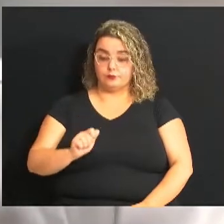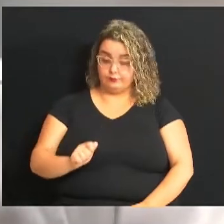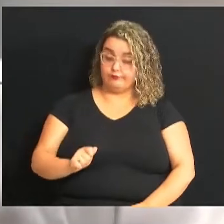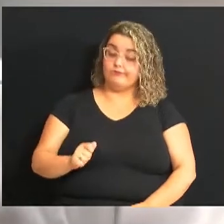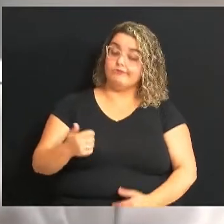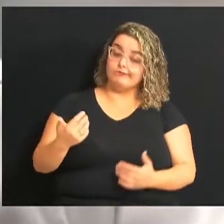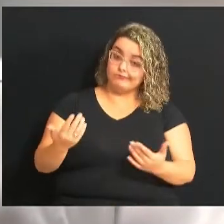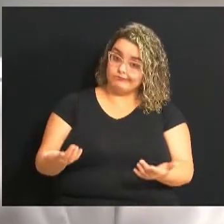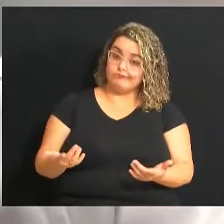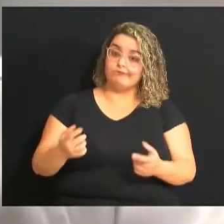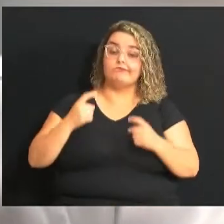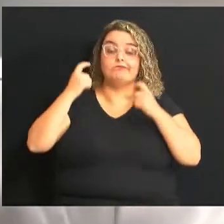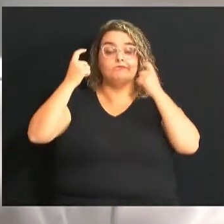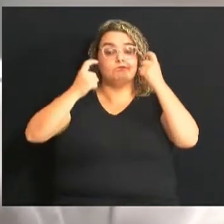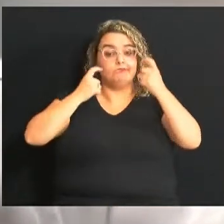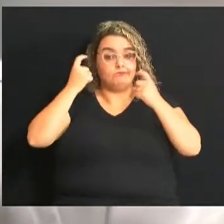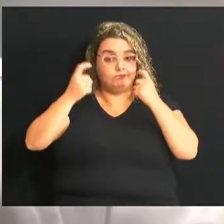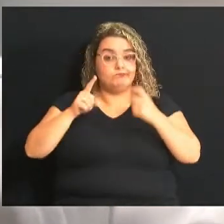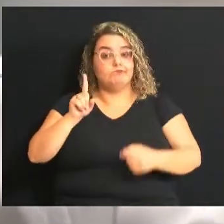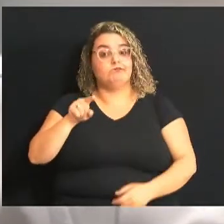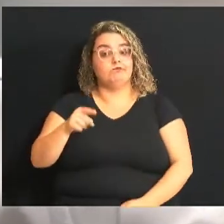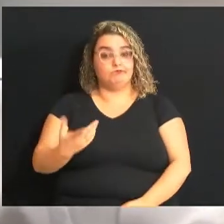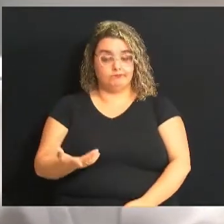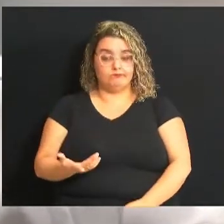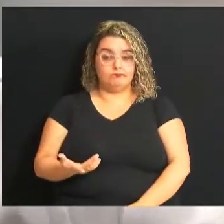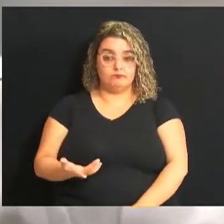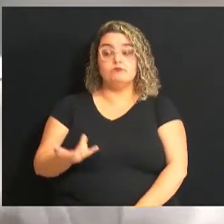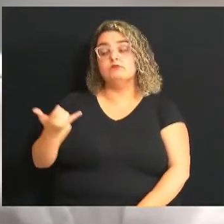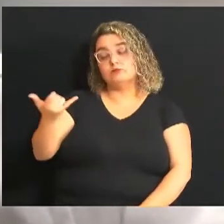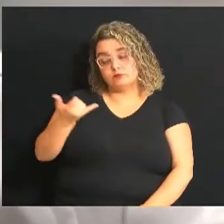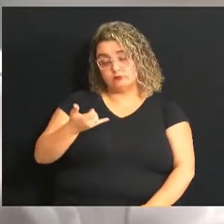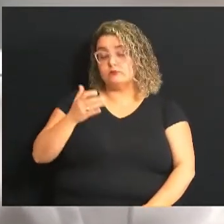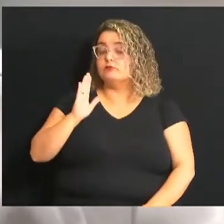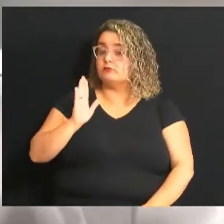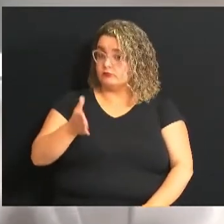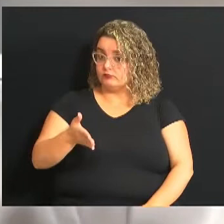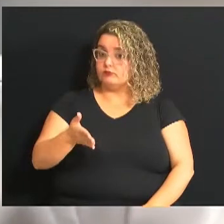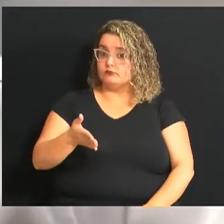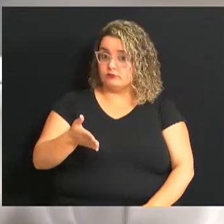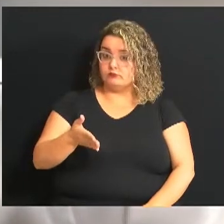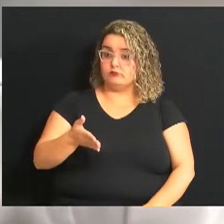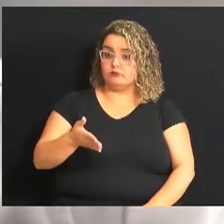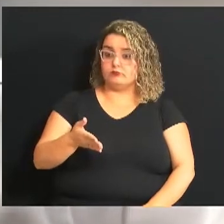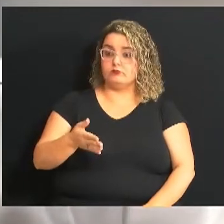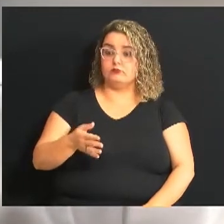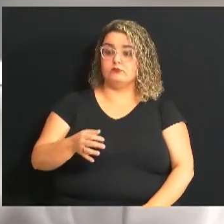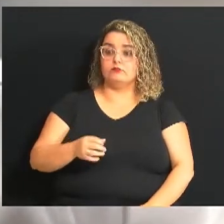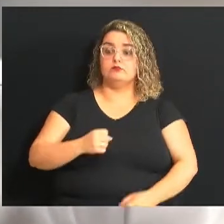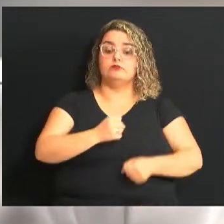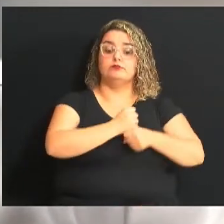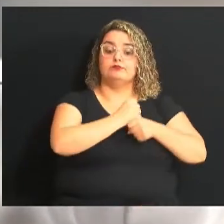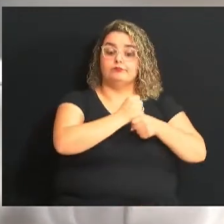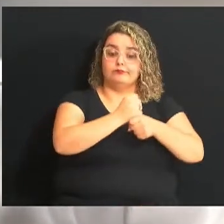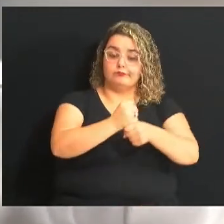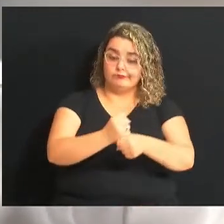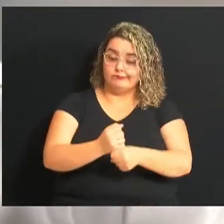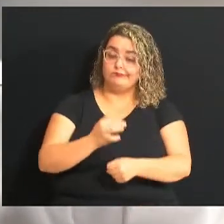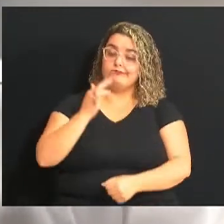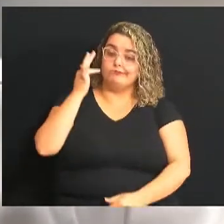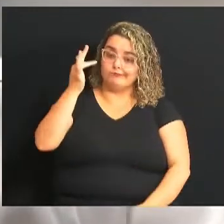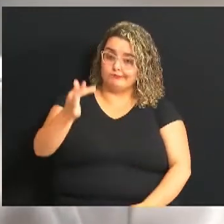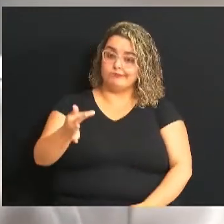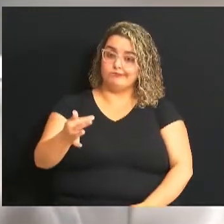muito preocupante e que, como você falou, já para a projeção para anos futuros é uma situação ainda muito